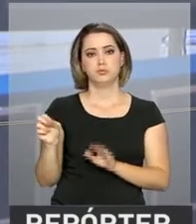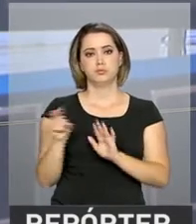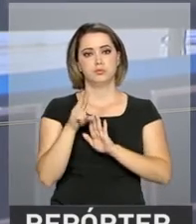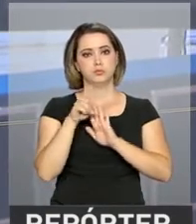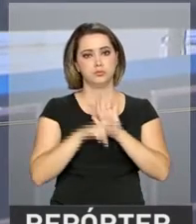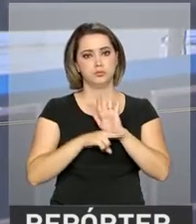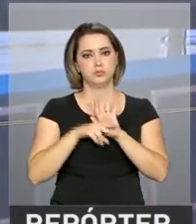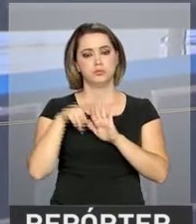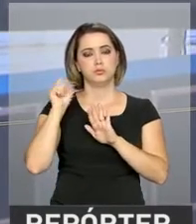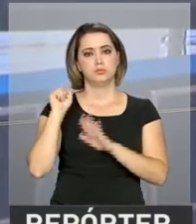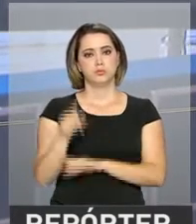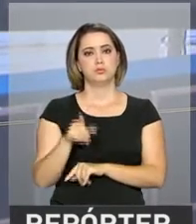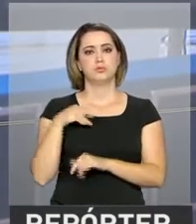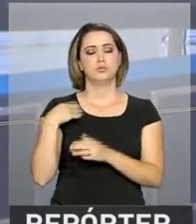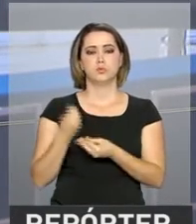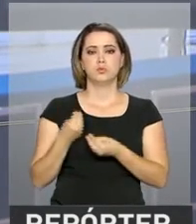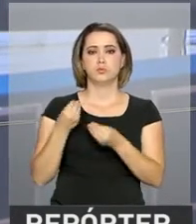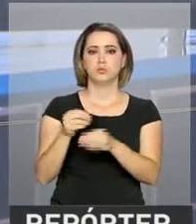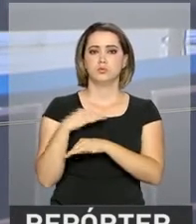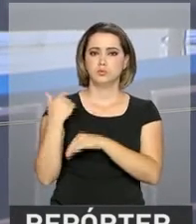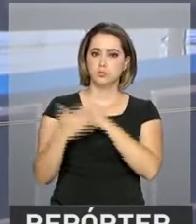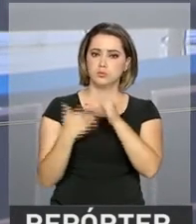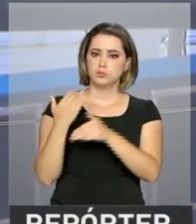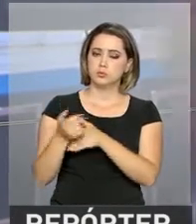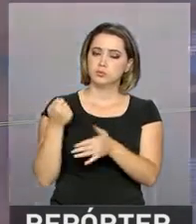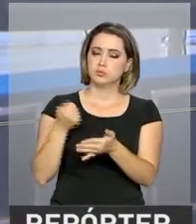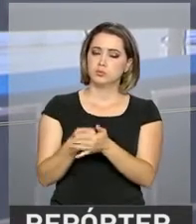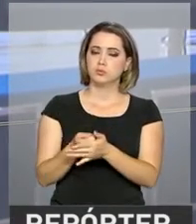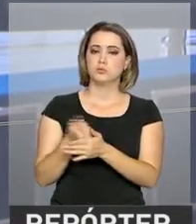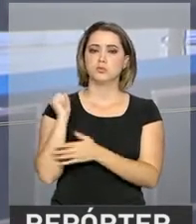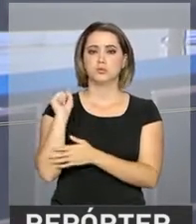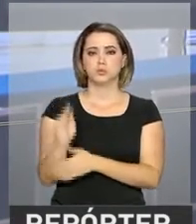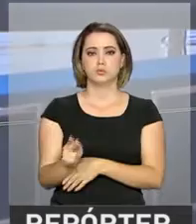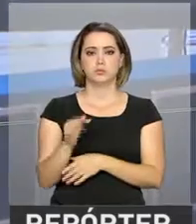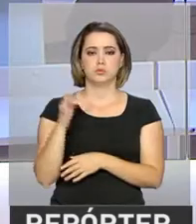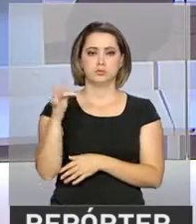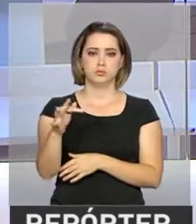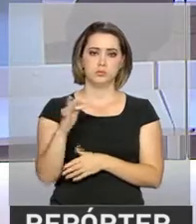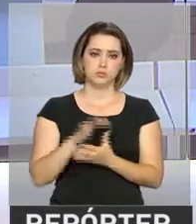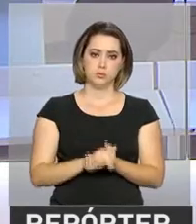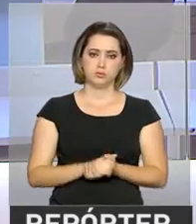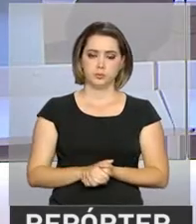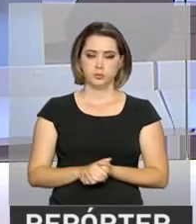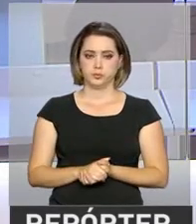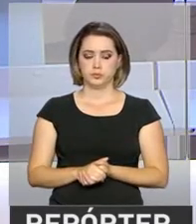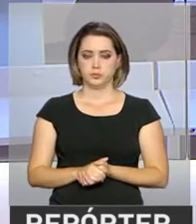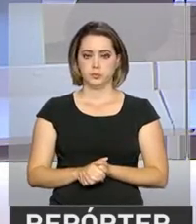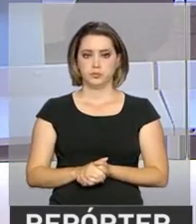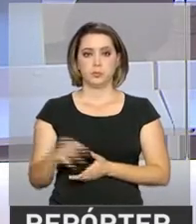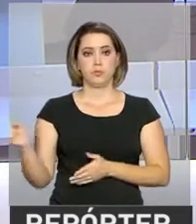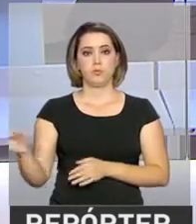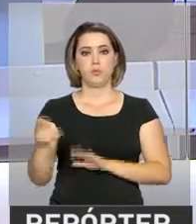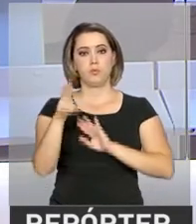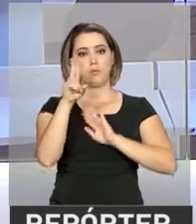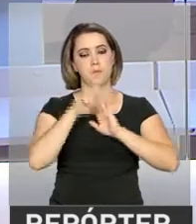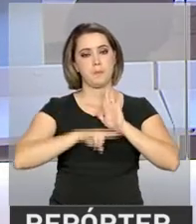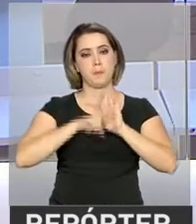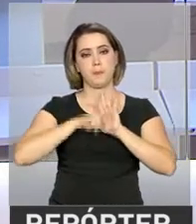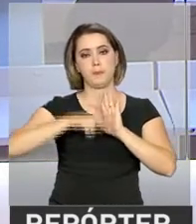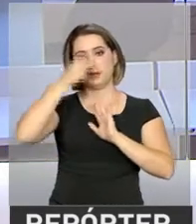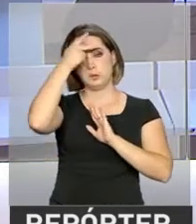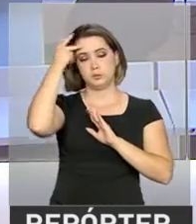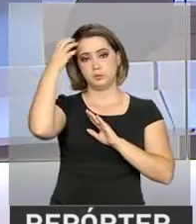reforma da Previdência vai garantir a manutenção desses benefícios E as novas regras